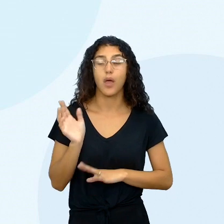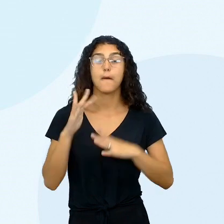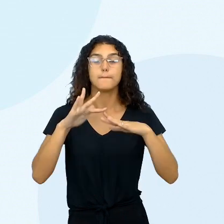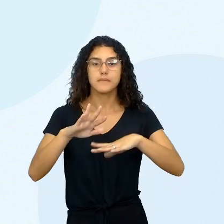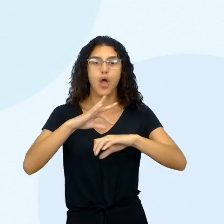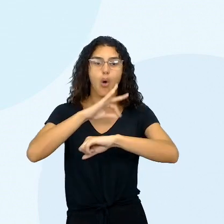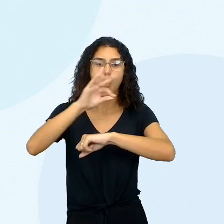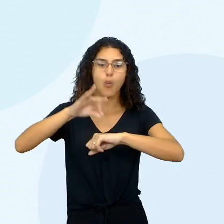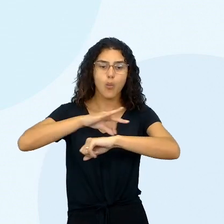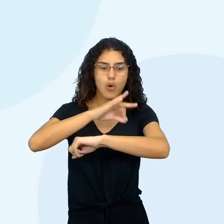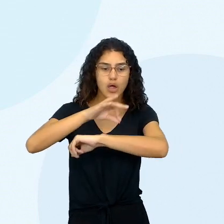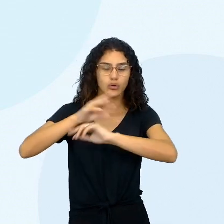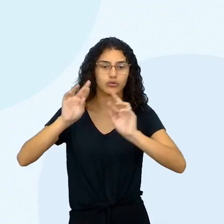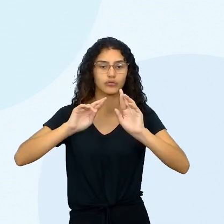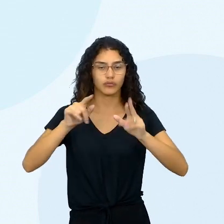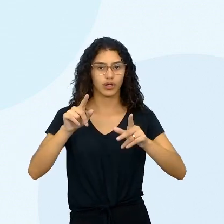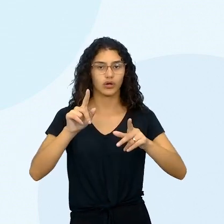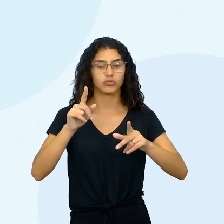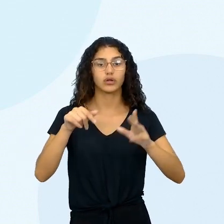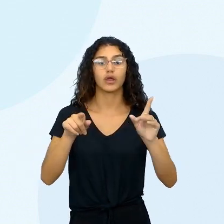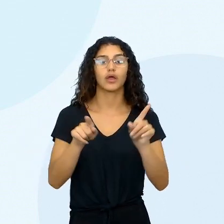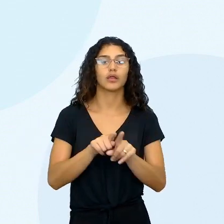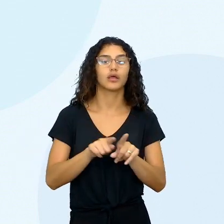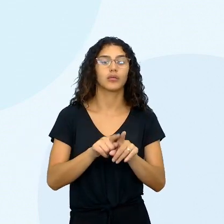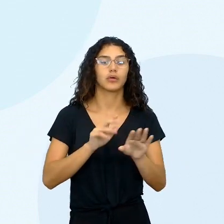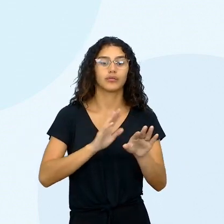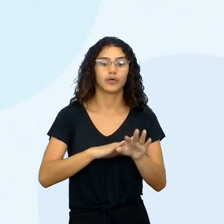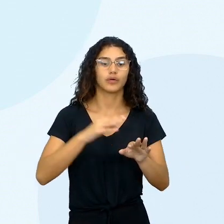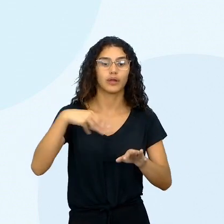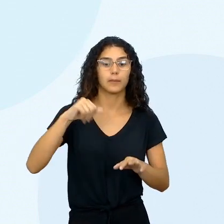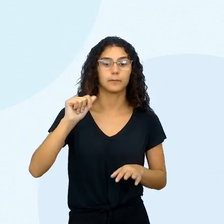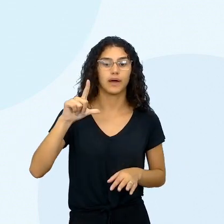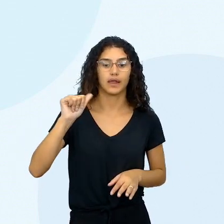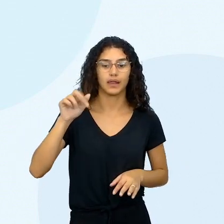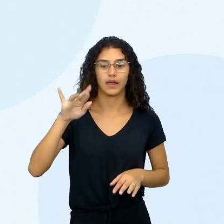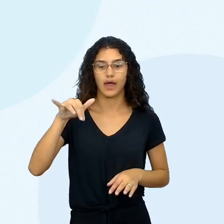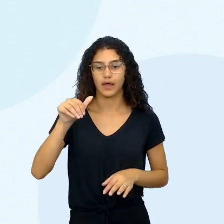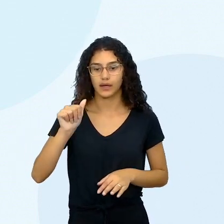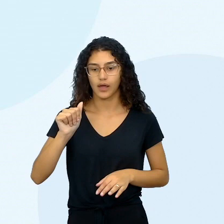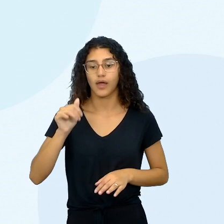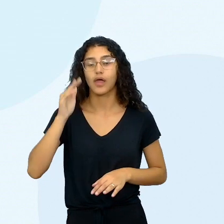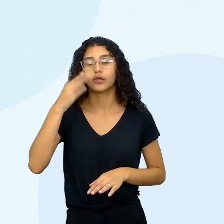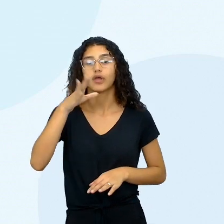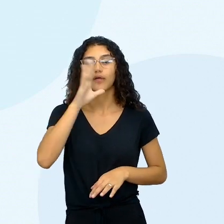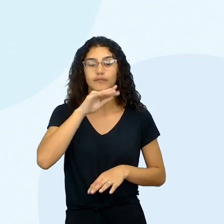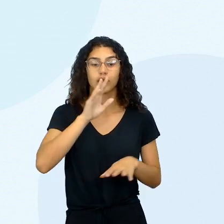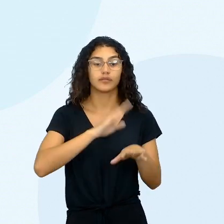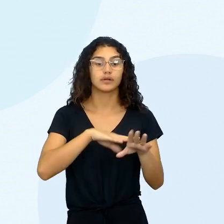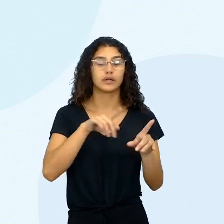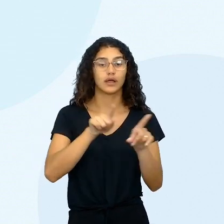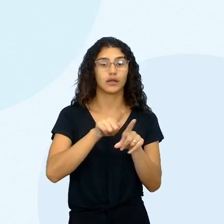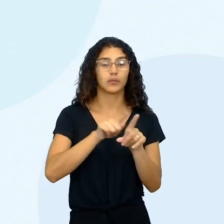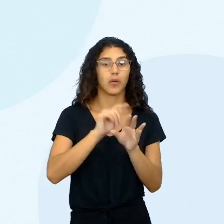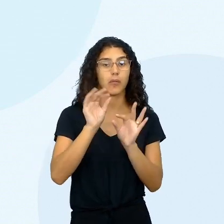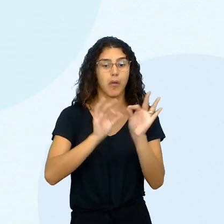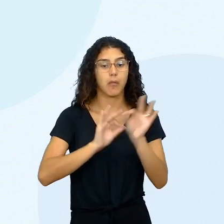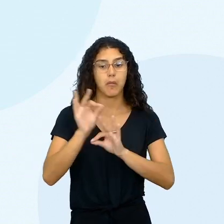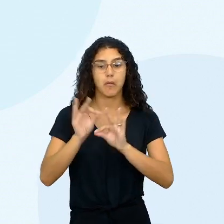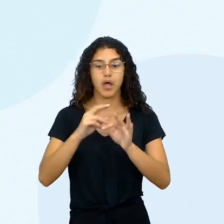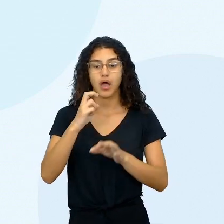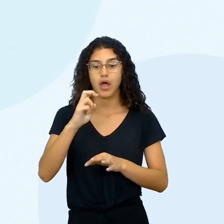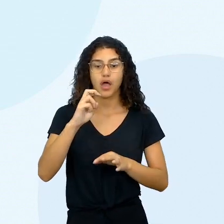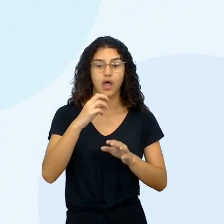o Anopheles, por exemplo, que é um mosquito vetor da malária, né. Já se fala aí de projeções para 2050